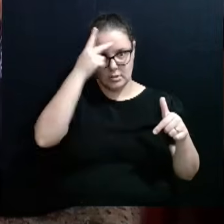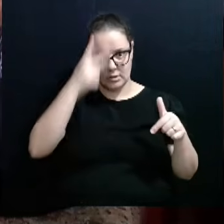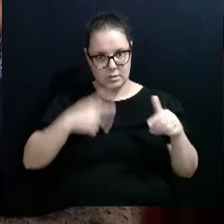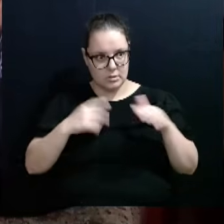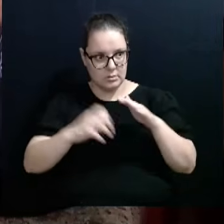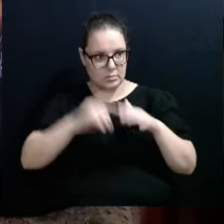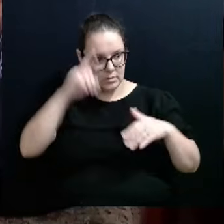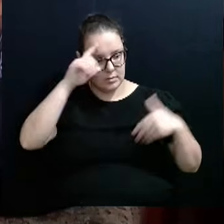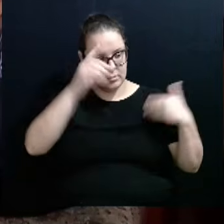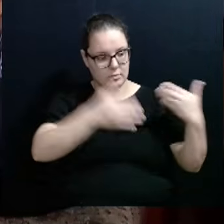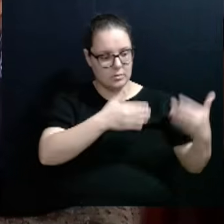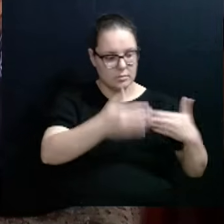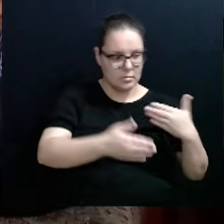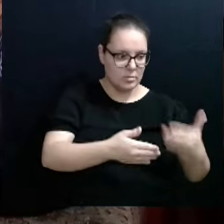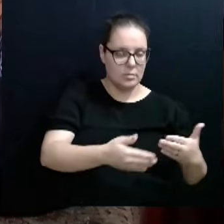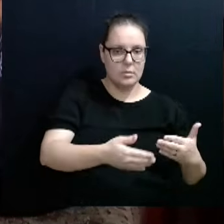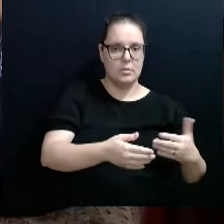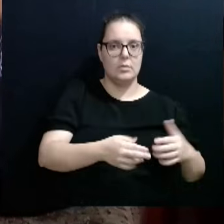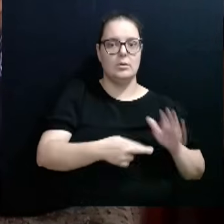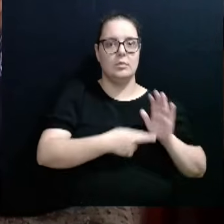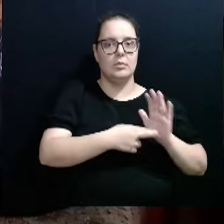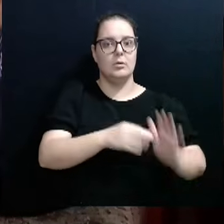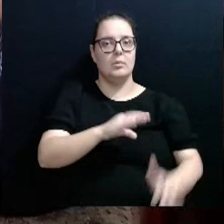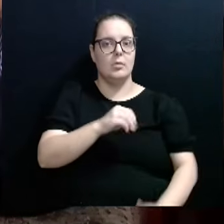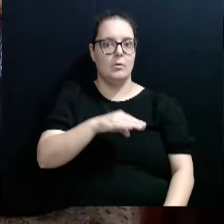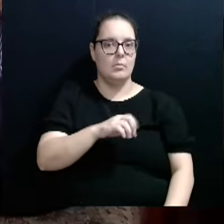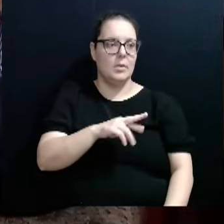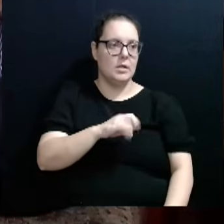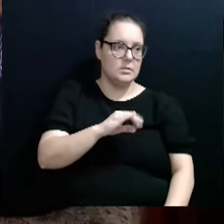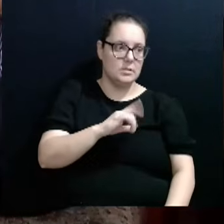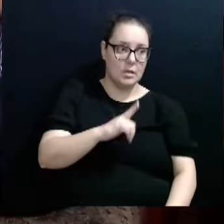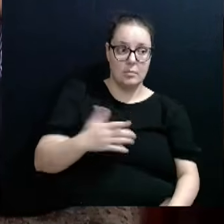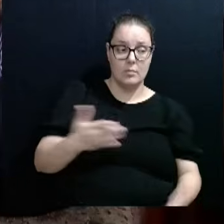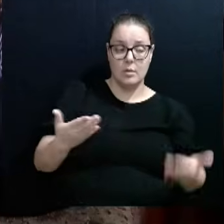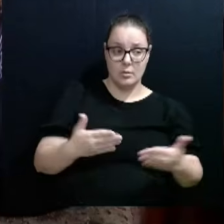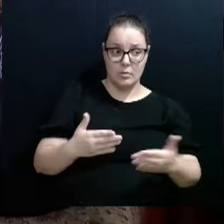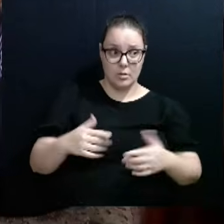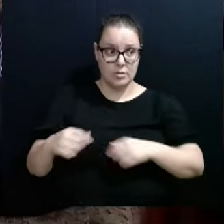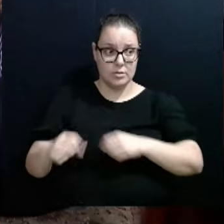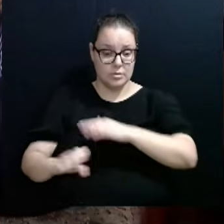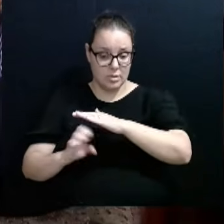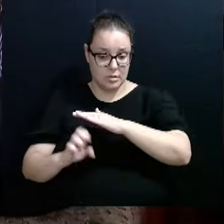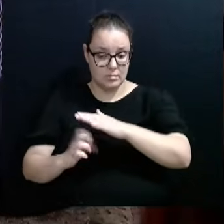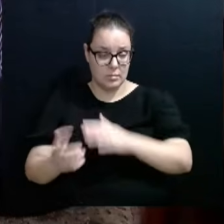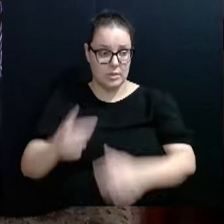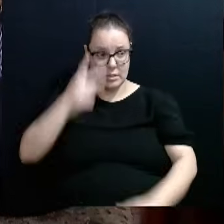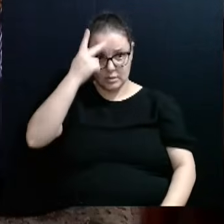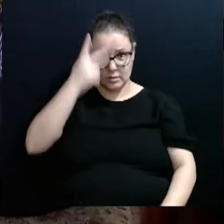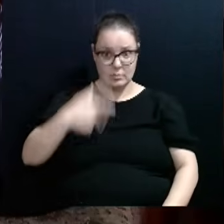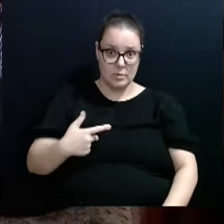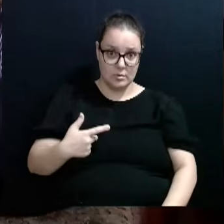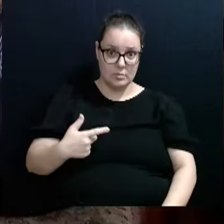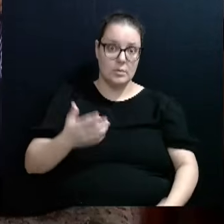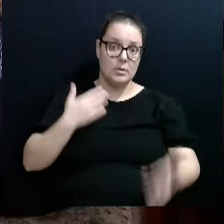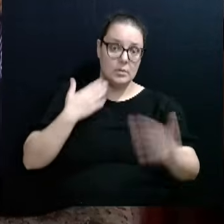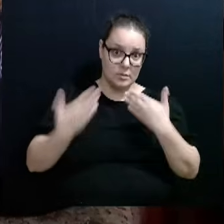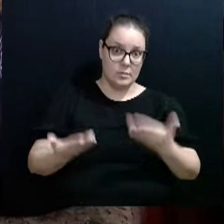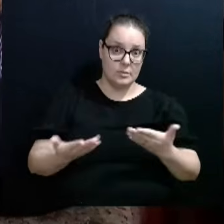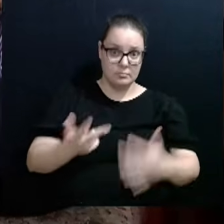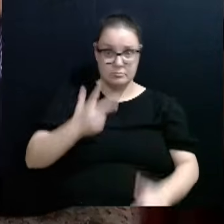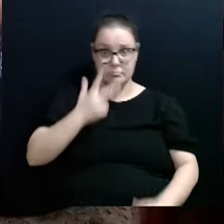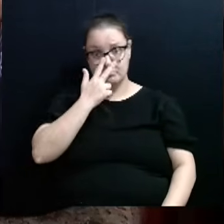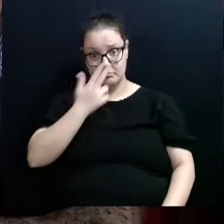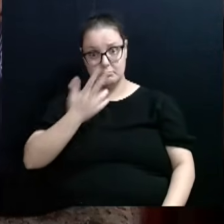daquele batidão de representante comercial para estar hoje à frente desse negócio que, pelo menos a gente está conversando aqui, parece que é um